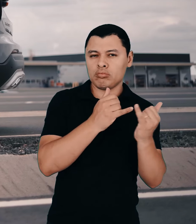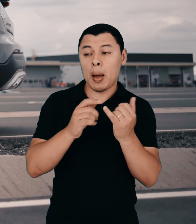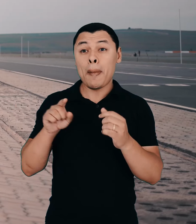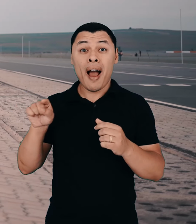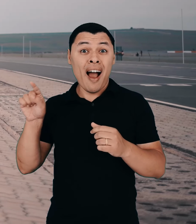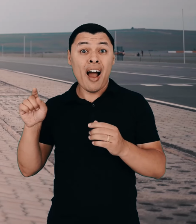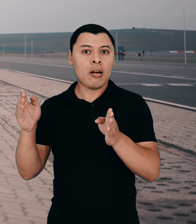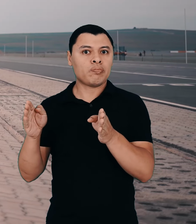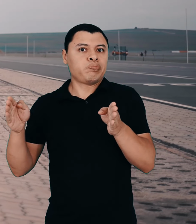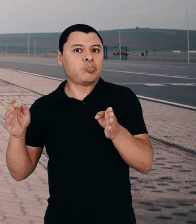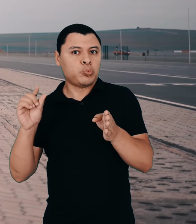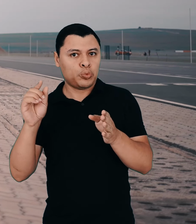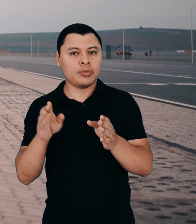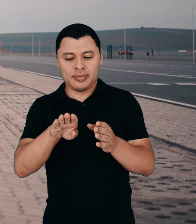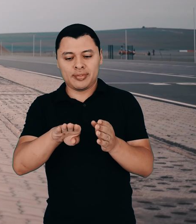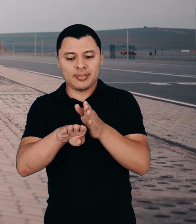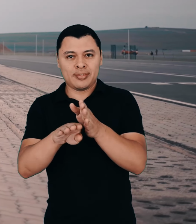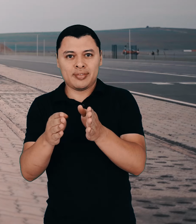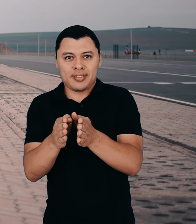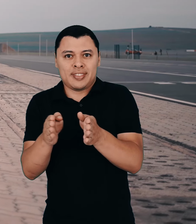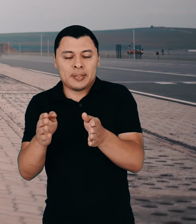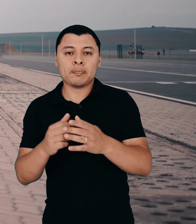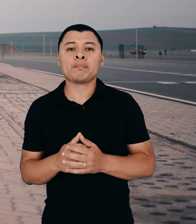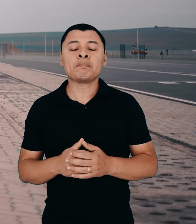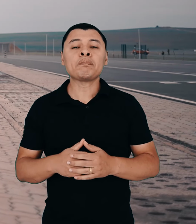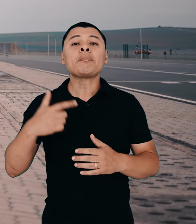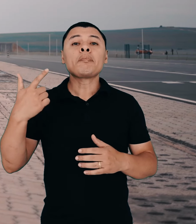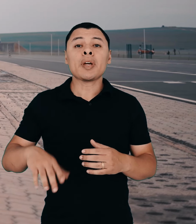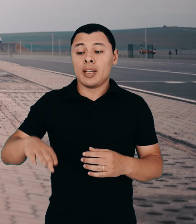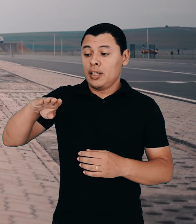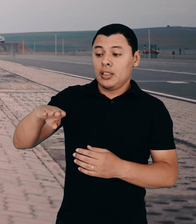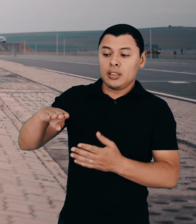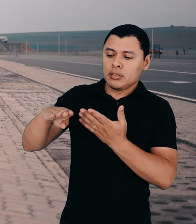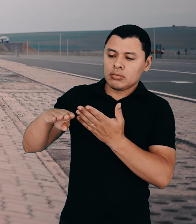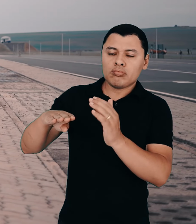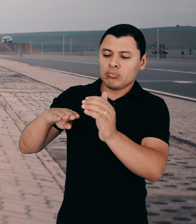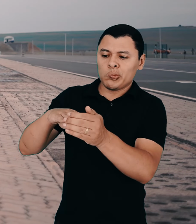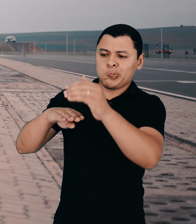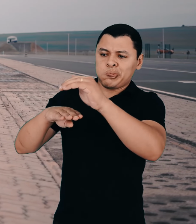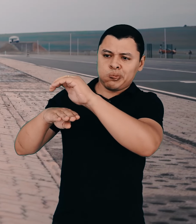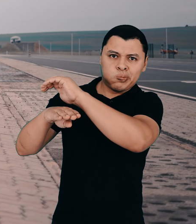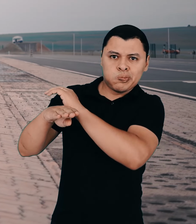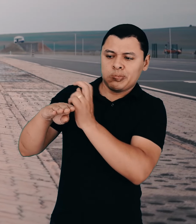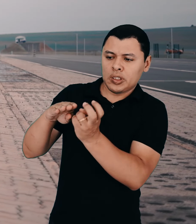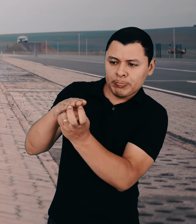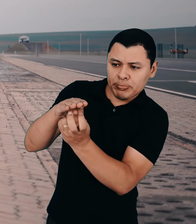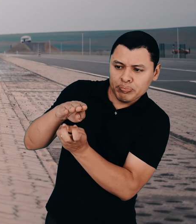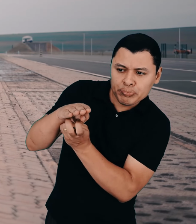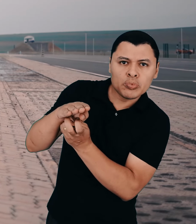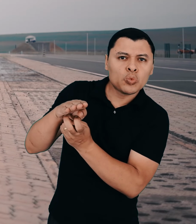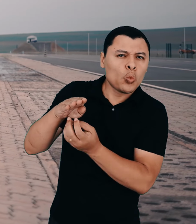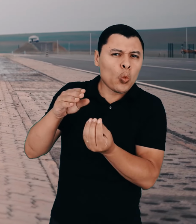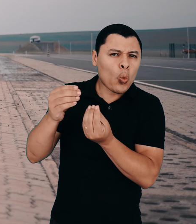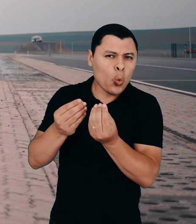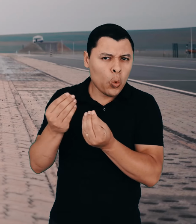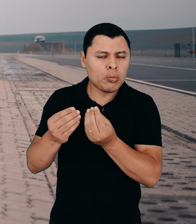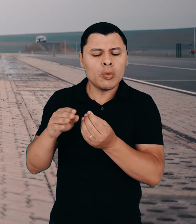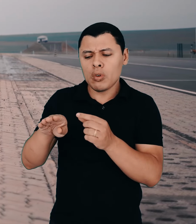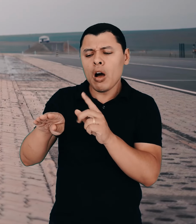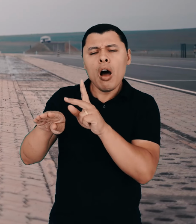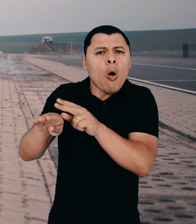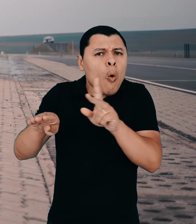largo. Aí entra a grande discussão que é em relação à plataforma, né? Porque afinal, se ele tem as folhas de portas externas do